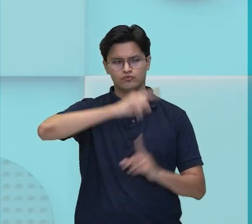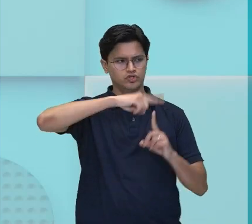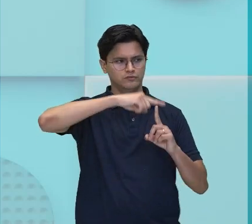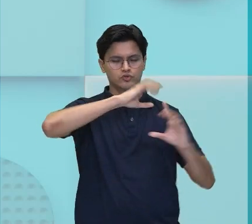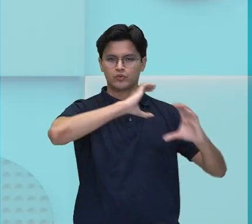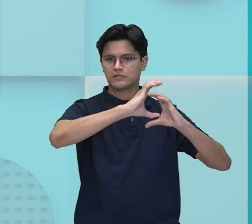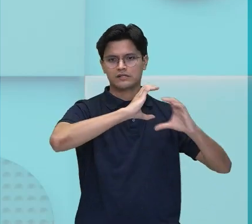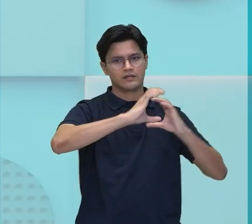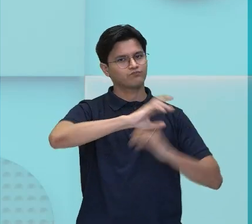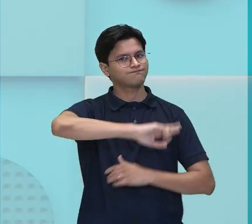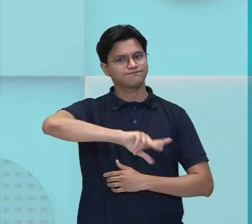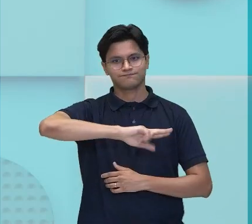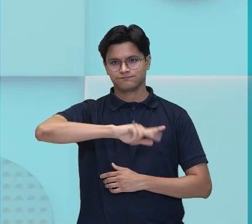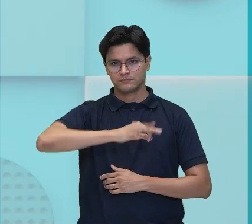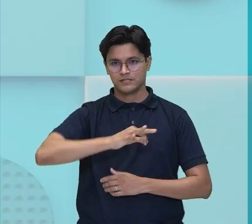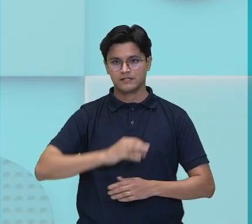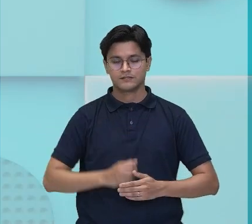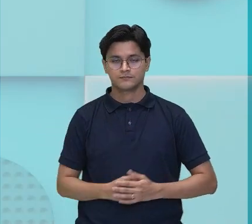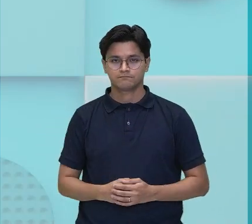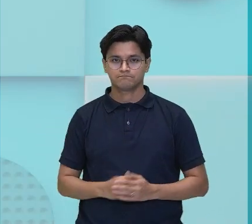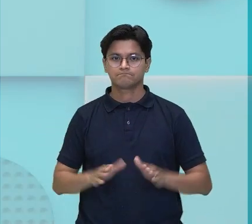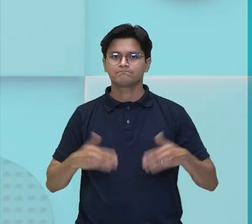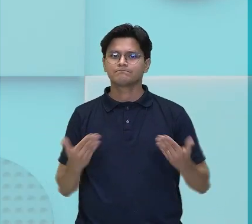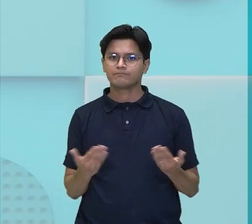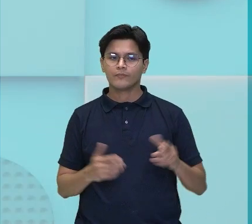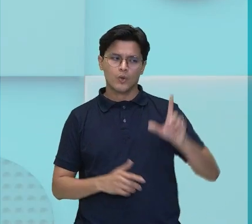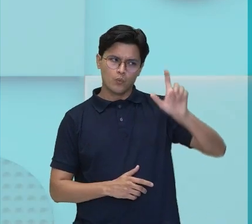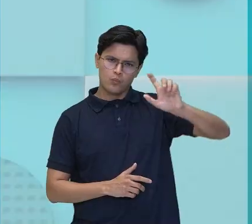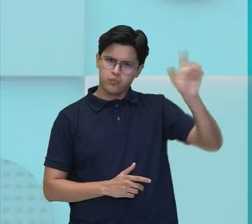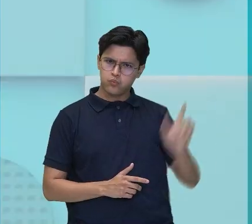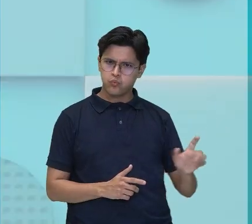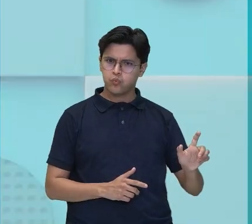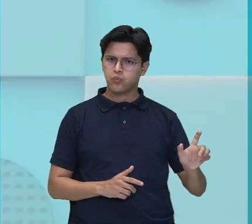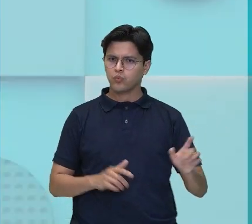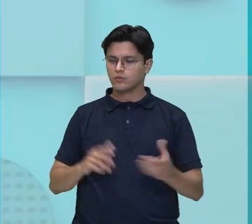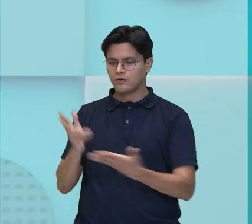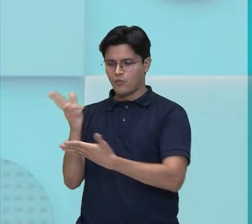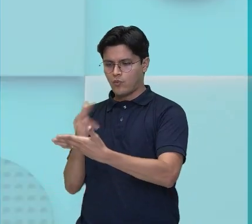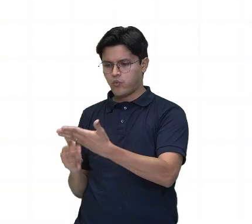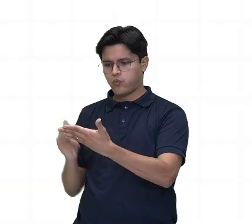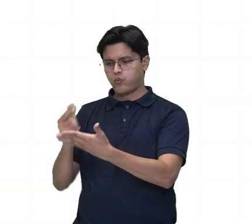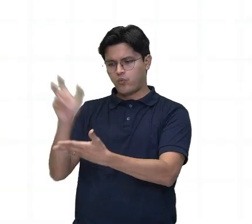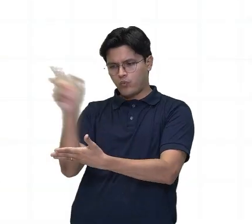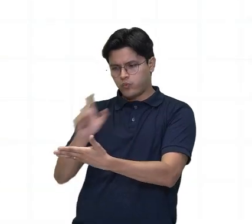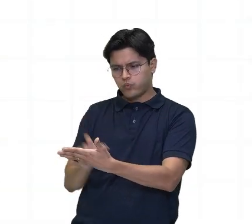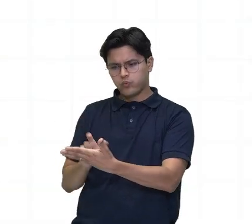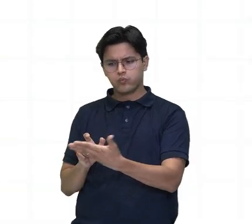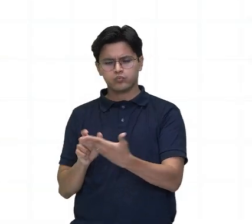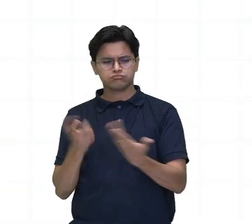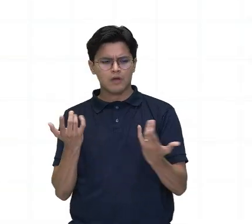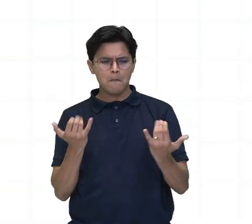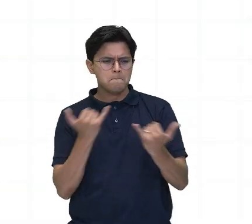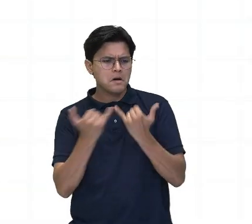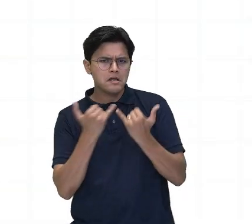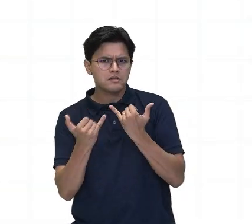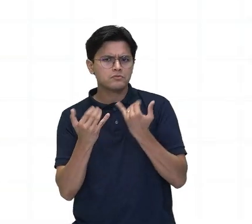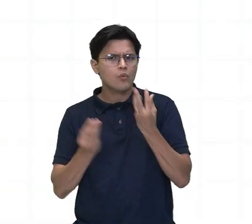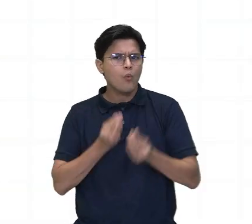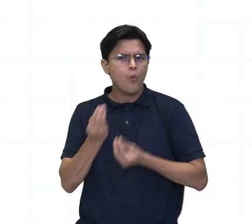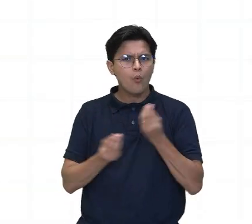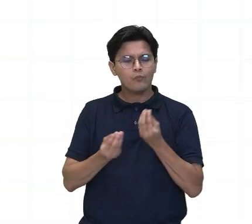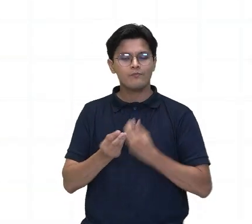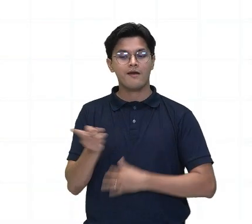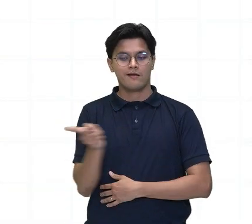o que tem em comum o grafite e a pichação? Ambas elas utilizam uma coisa bem comum, que é o